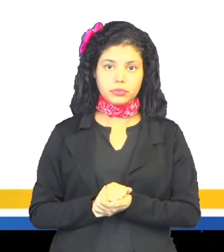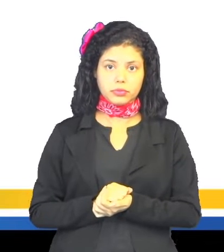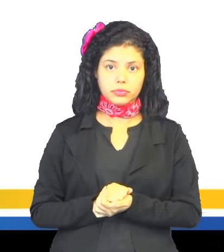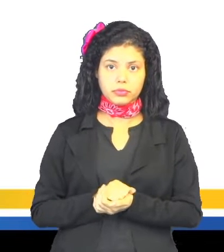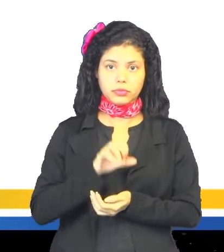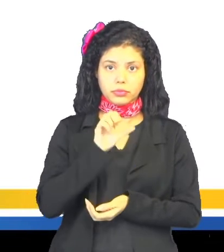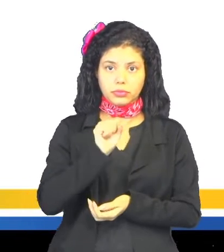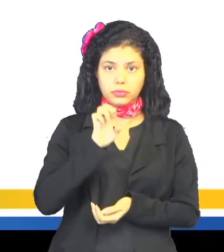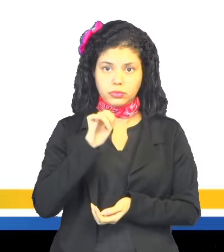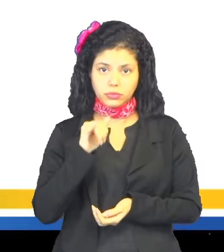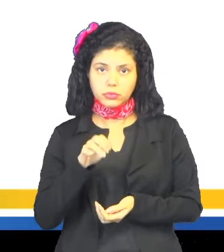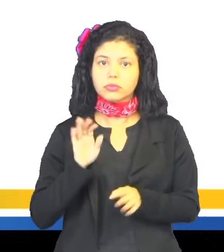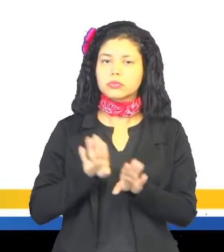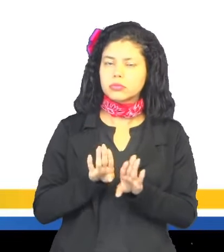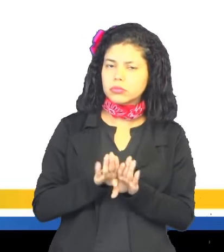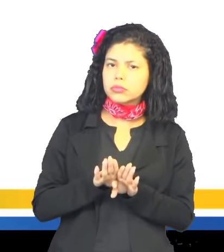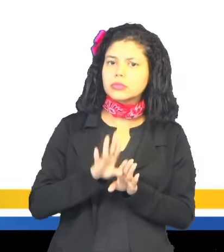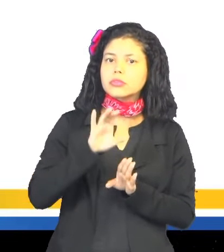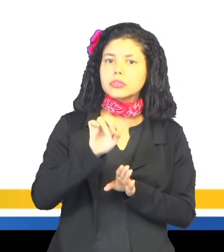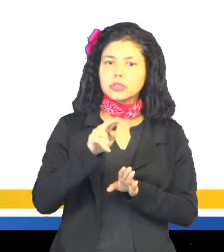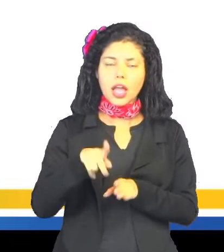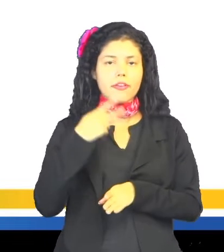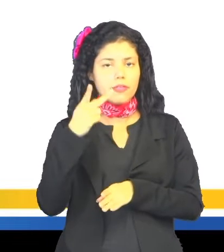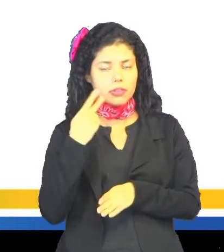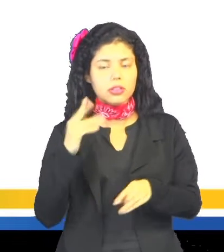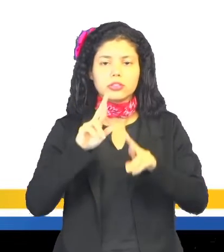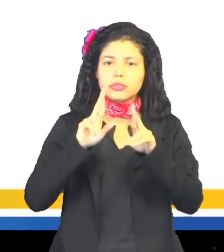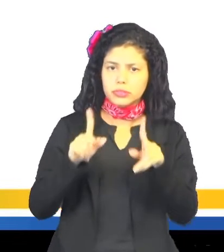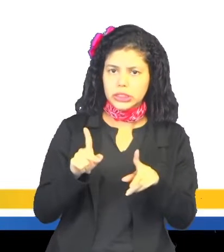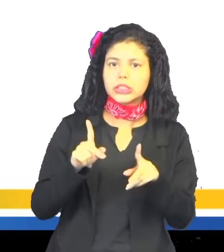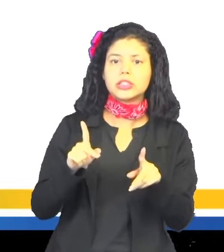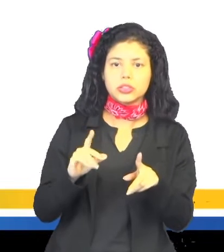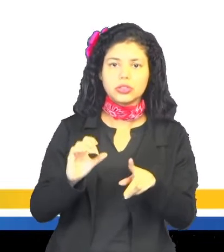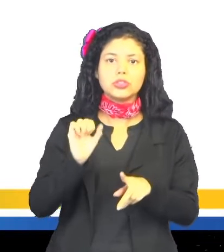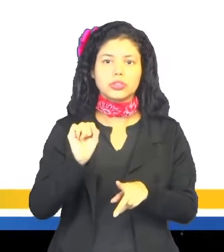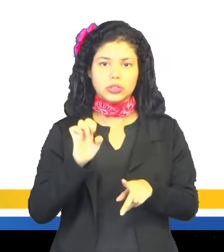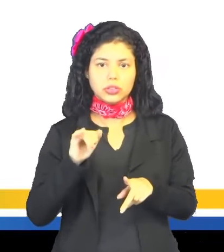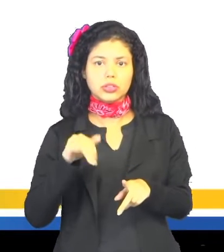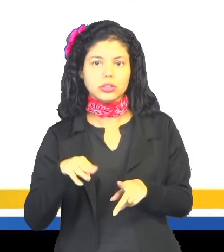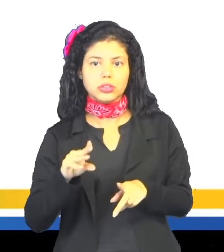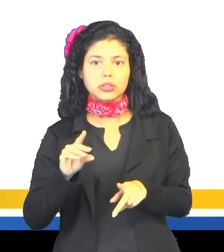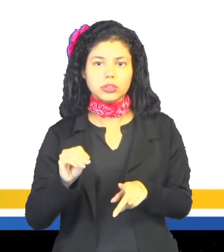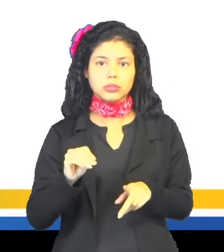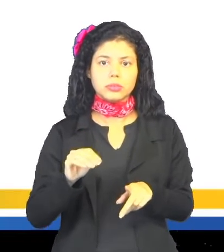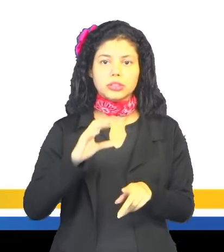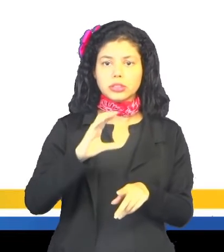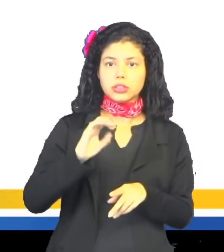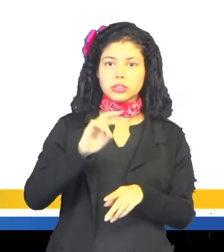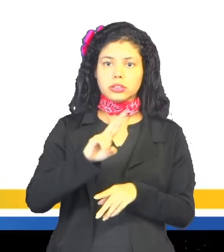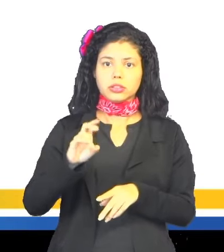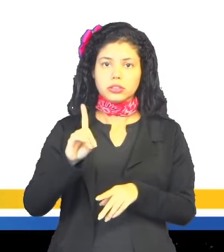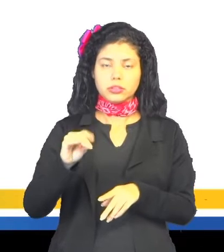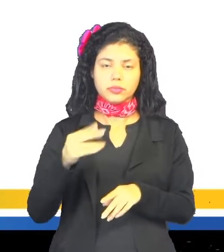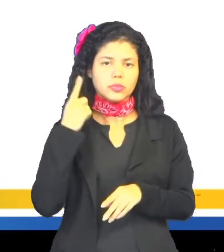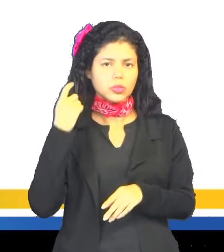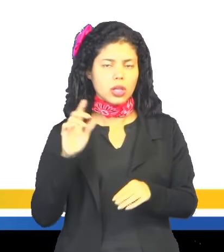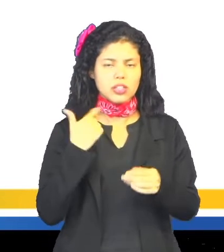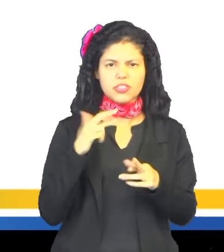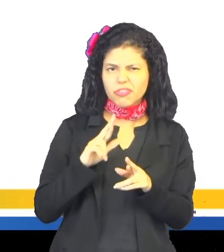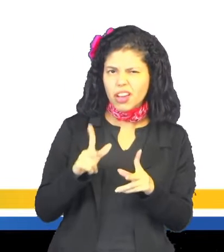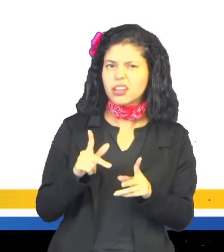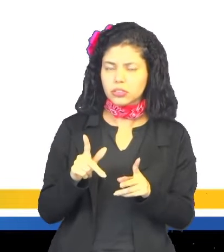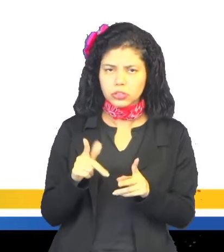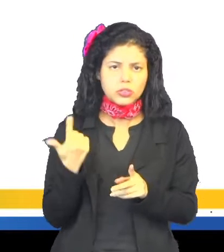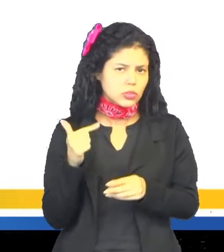chama de 100 errado só que na verdade e sistemas errado é só uma uma questão mesmo de estudo aprofundado da fonética na verdade esse som